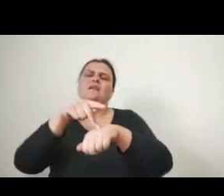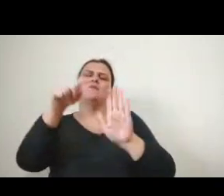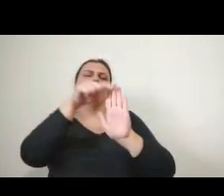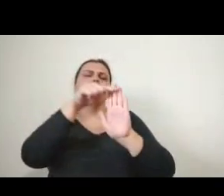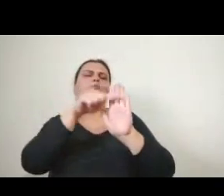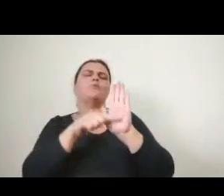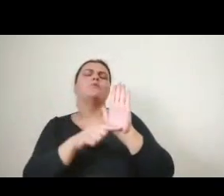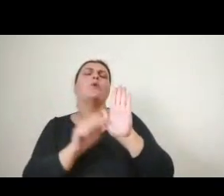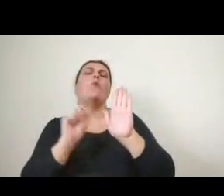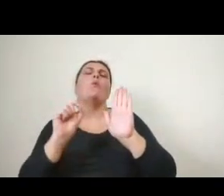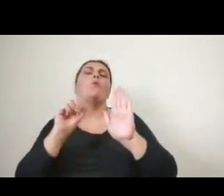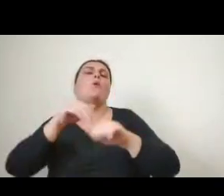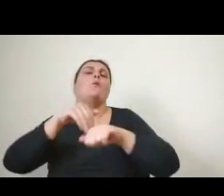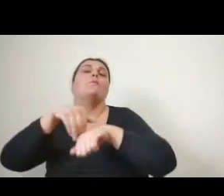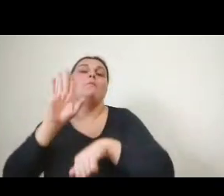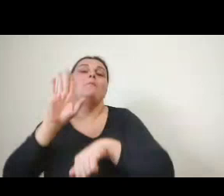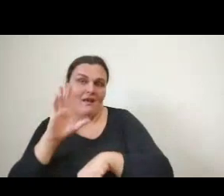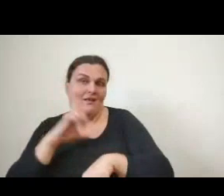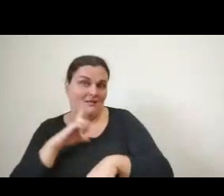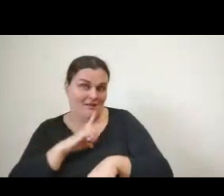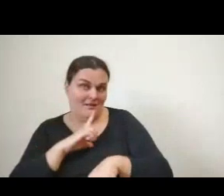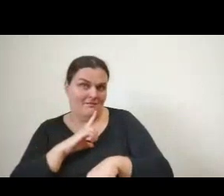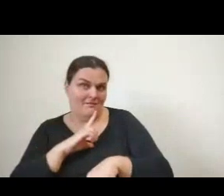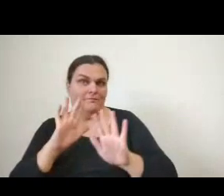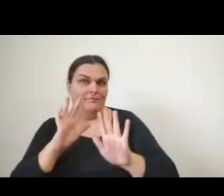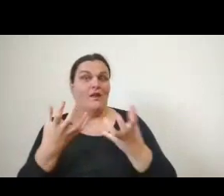Vou apresentar meio que uma linha do tempo sobre isso, tá?